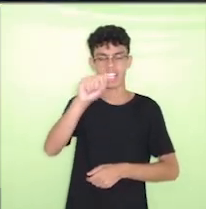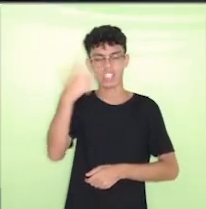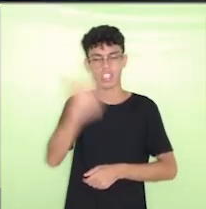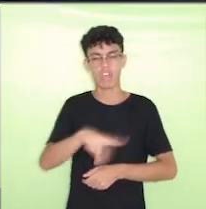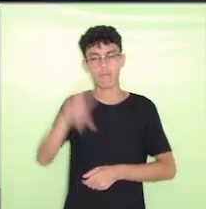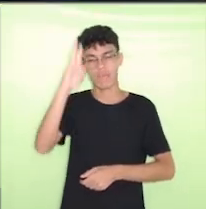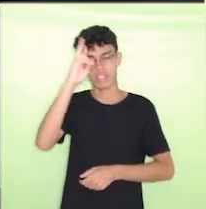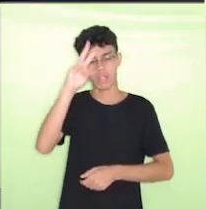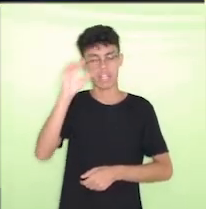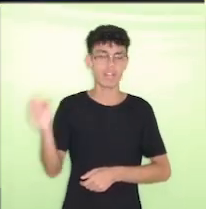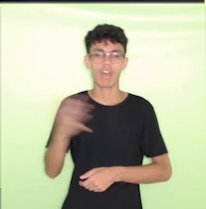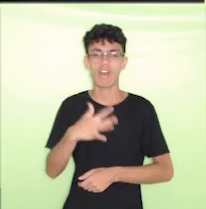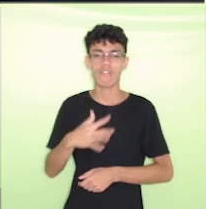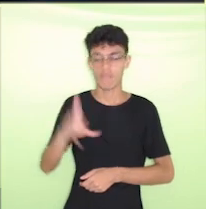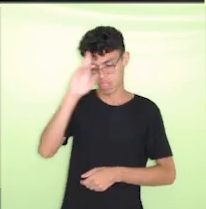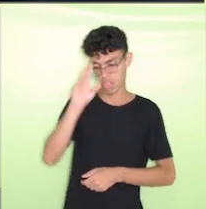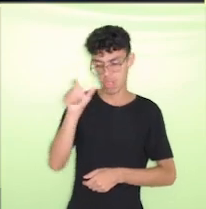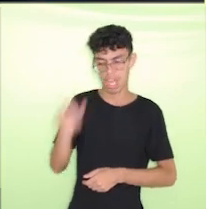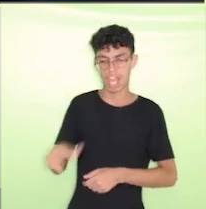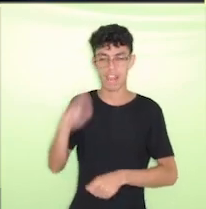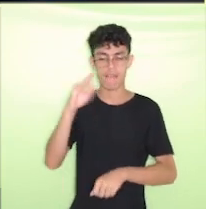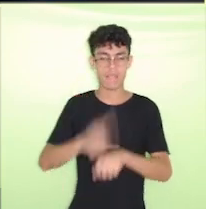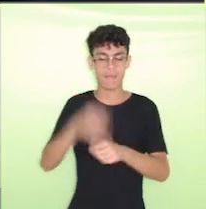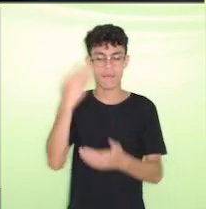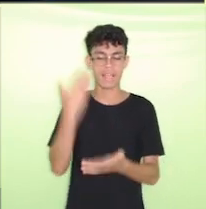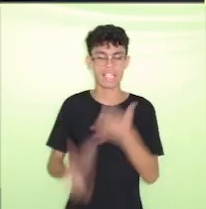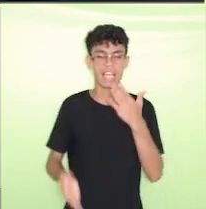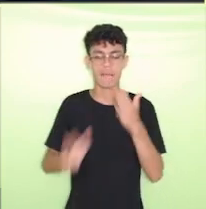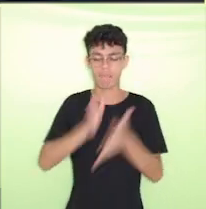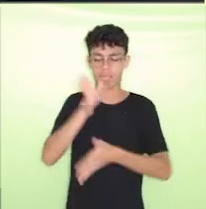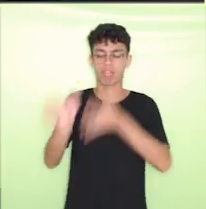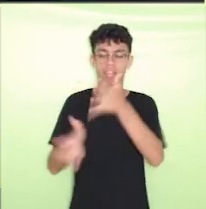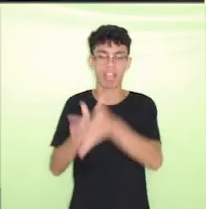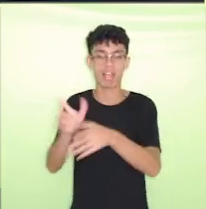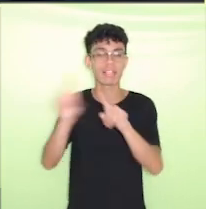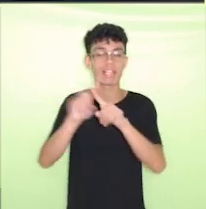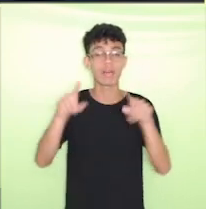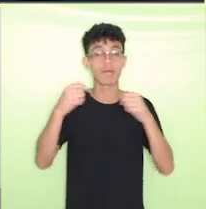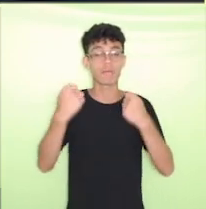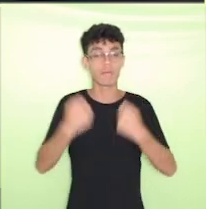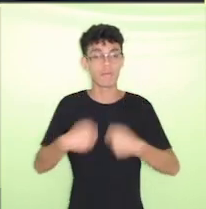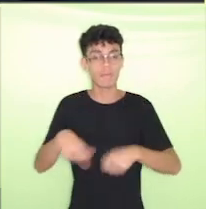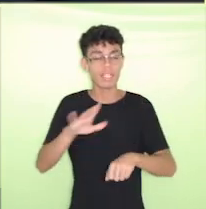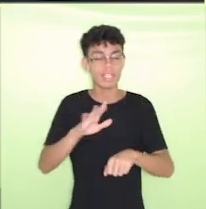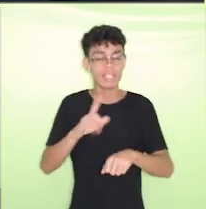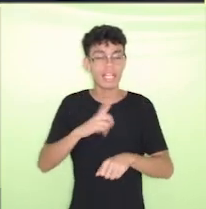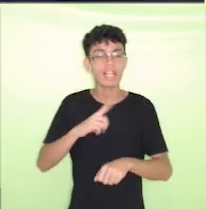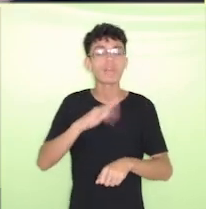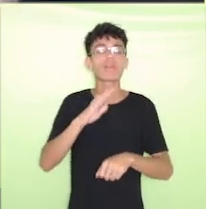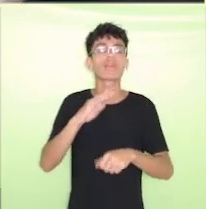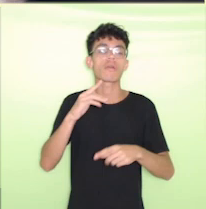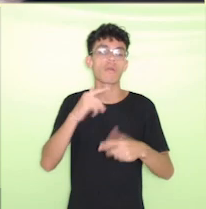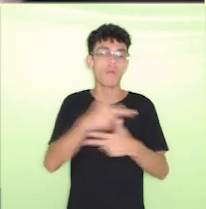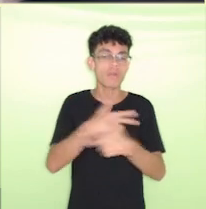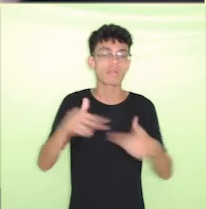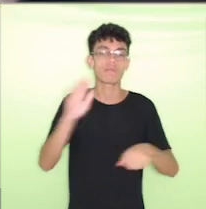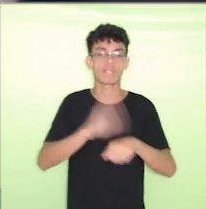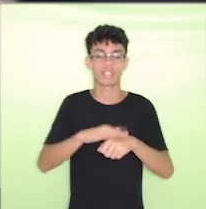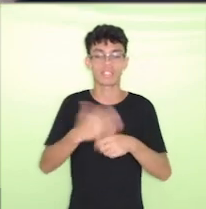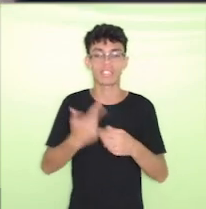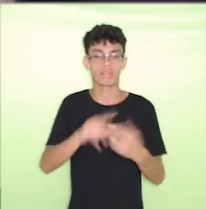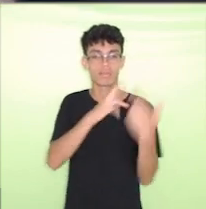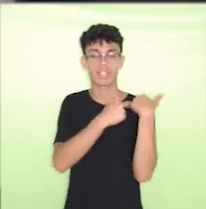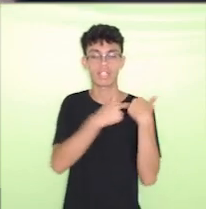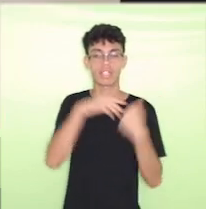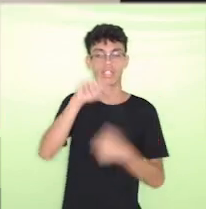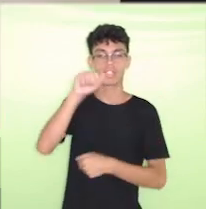parábola. O monsenhor não pode perder tempo ouvindo as suas fantasias. Ele tem mais o que fazer, tem deveres.